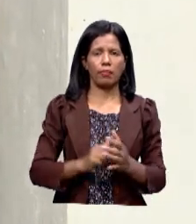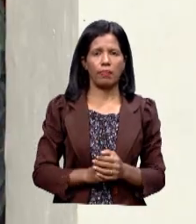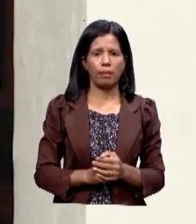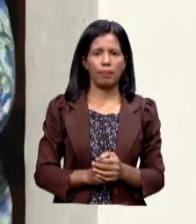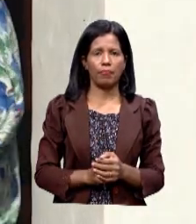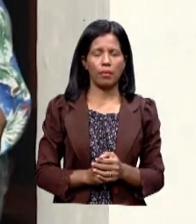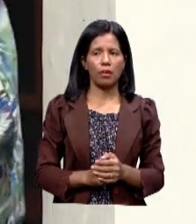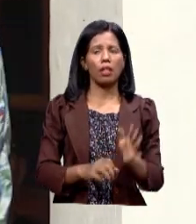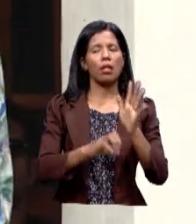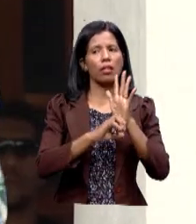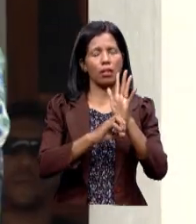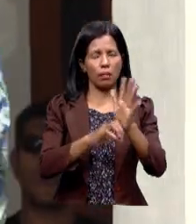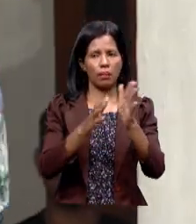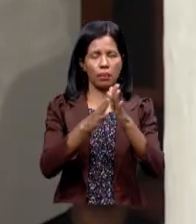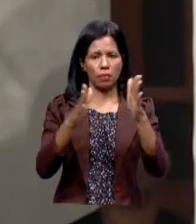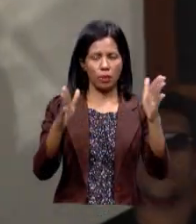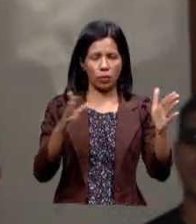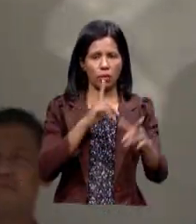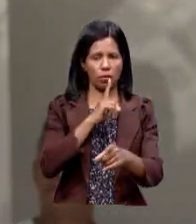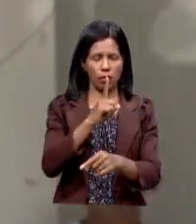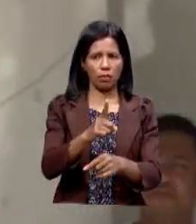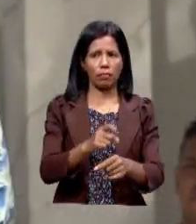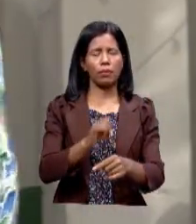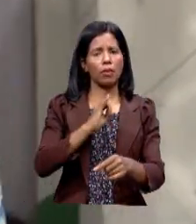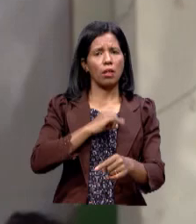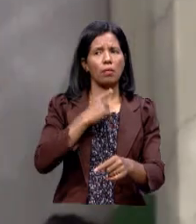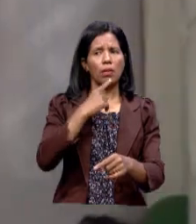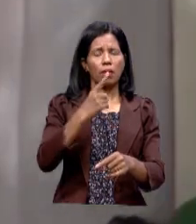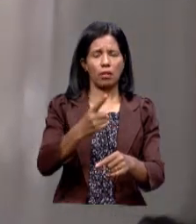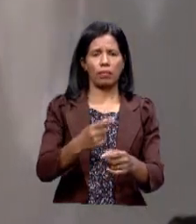Exemplo bom de vida. Talvez tenha de clio.